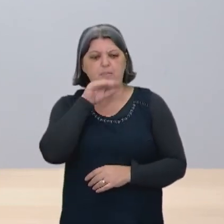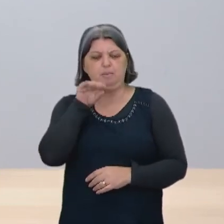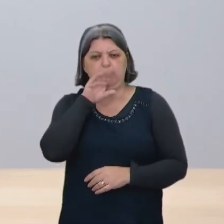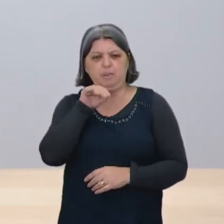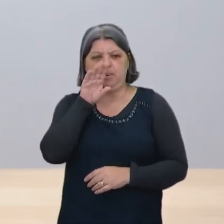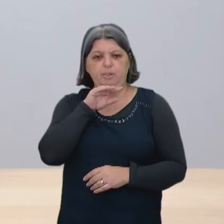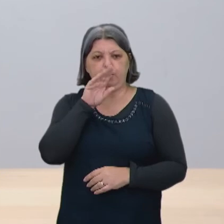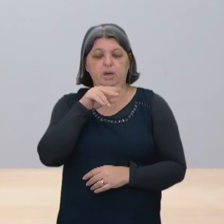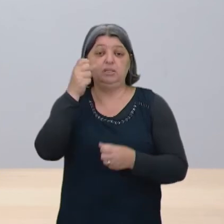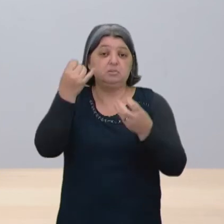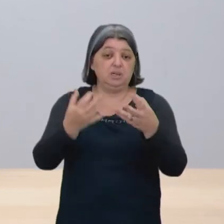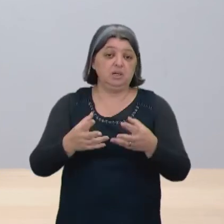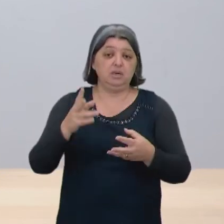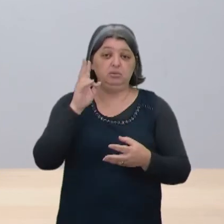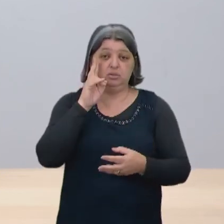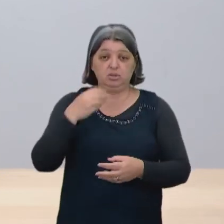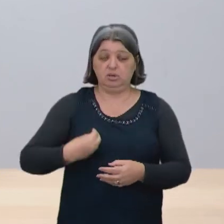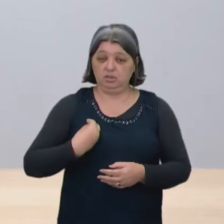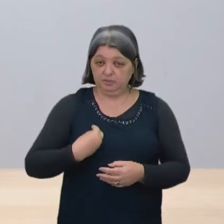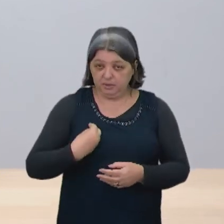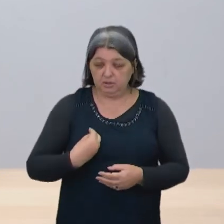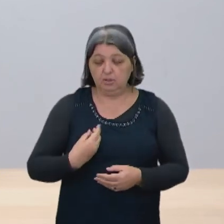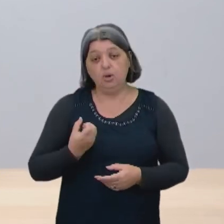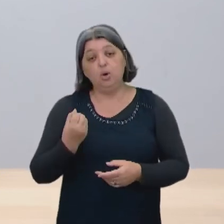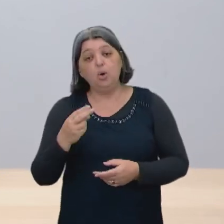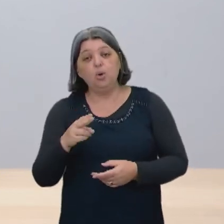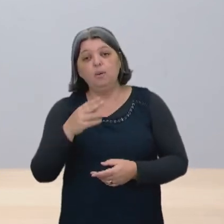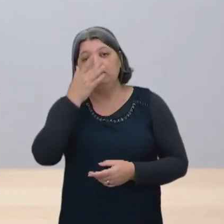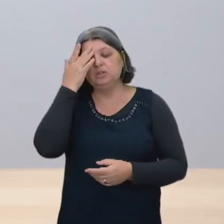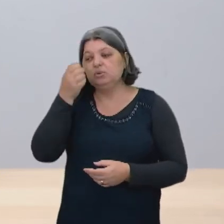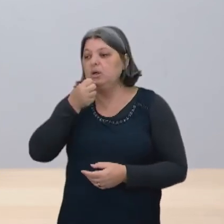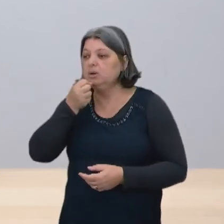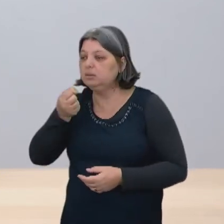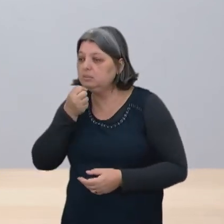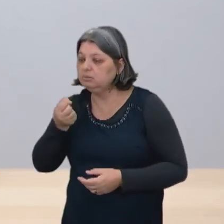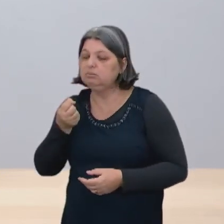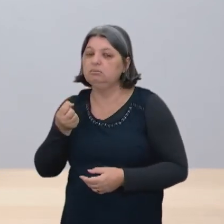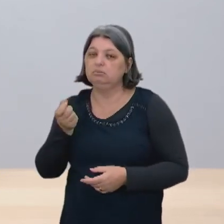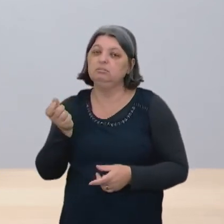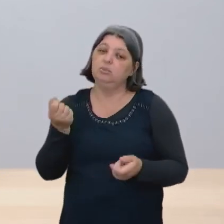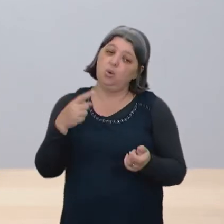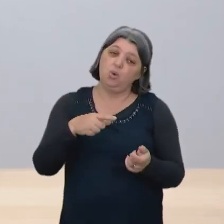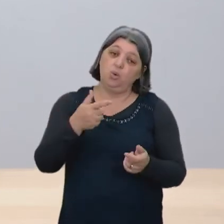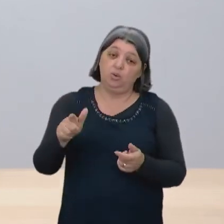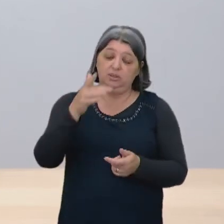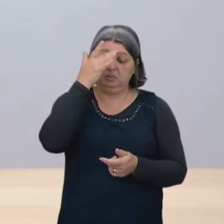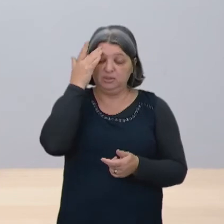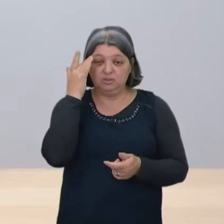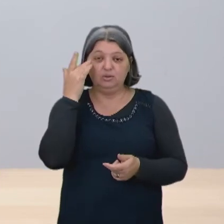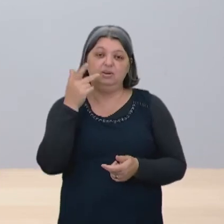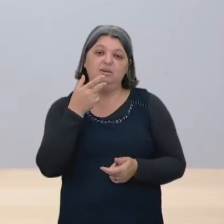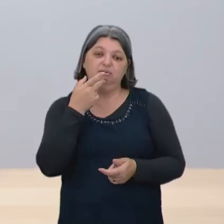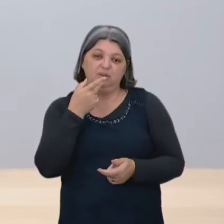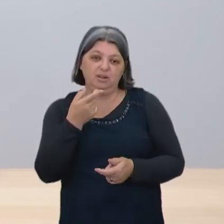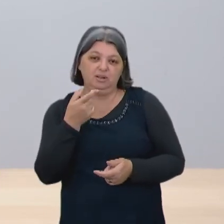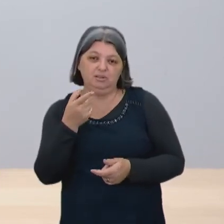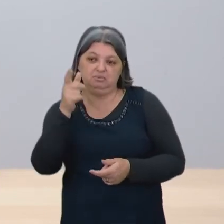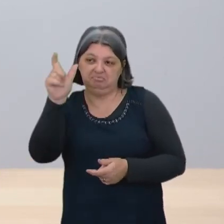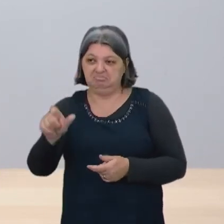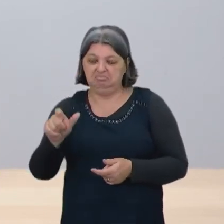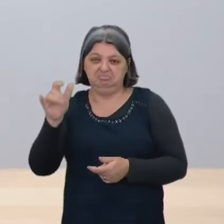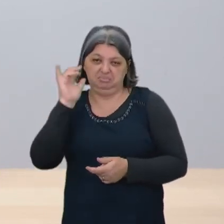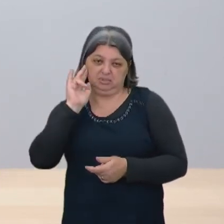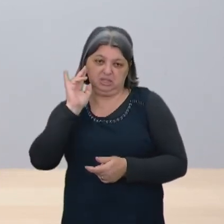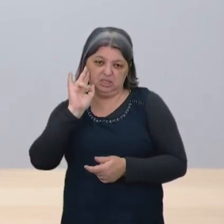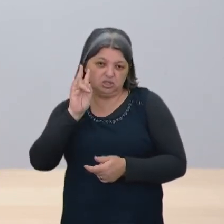né? Poderia ter uma pessoa, por exemplo, entrevistando ela ou introduzindo a fala dela, né? Nesse caso, não. É ela direto. Então, assim, as